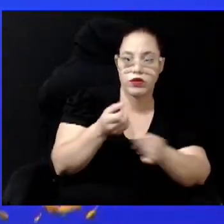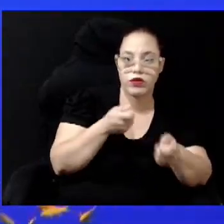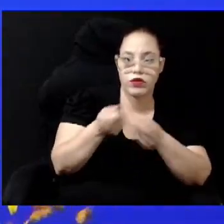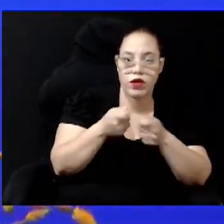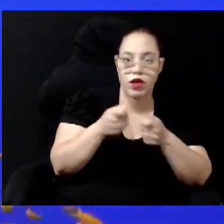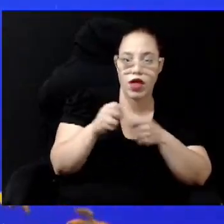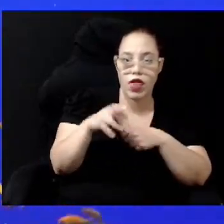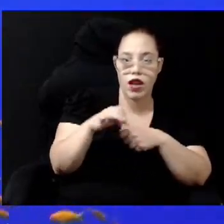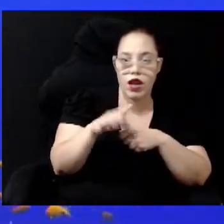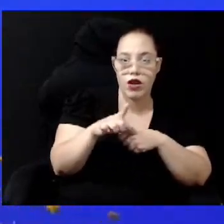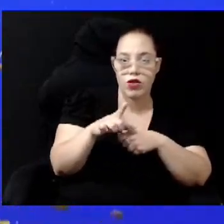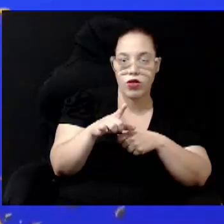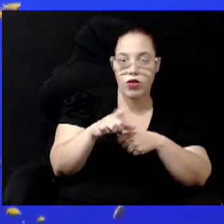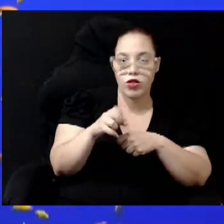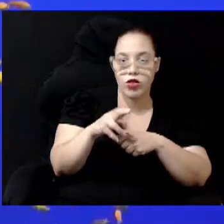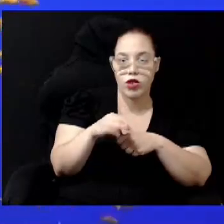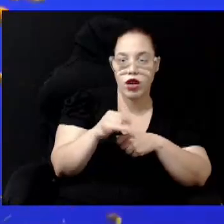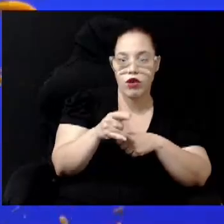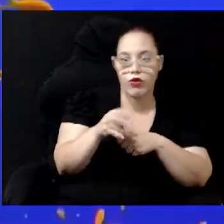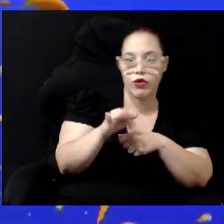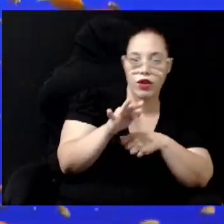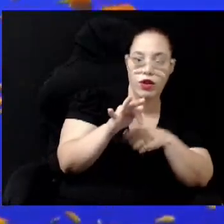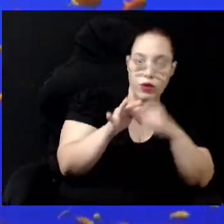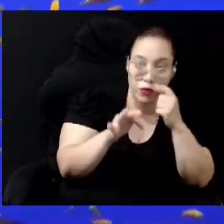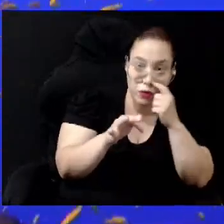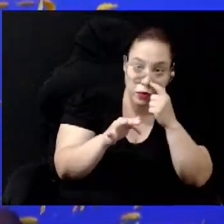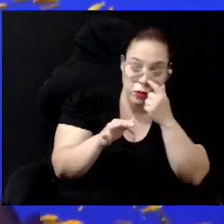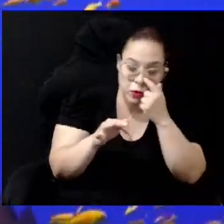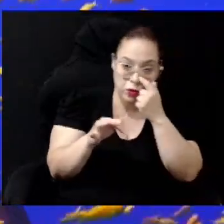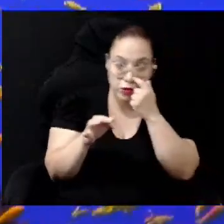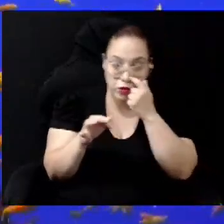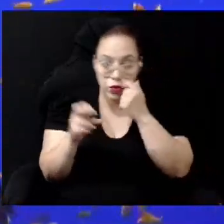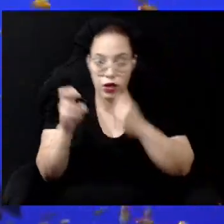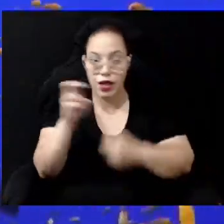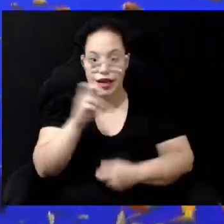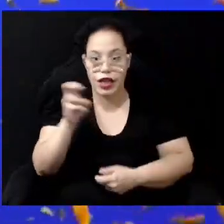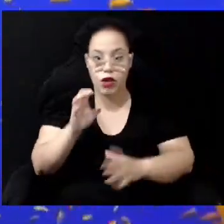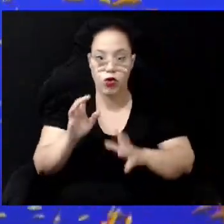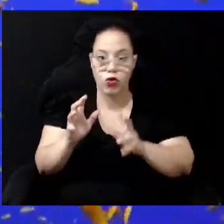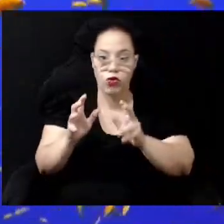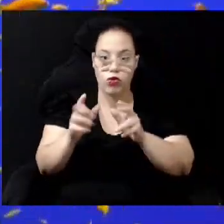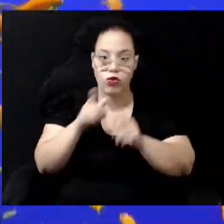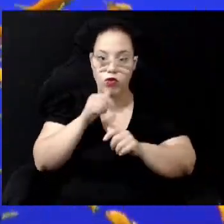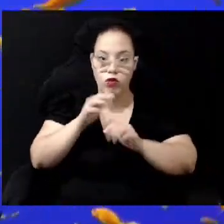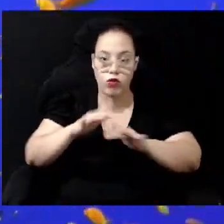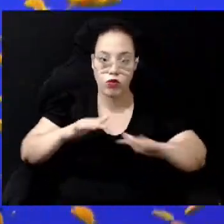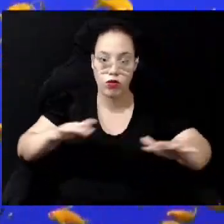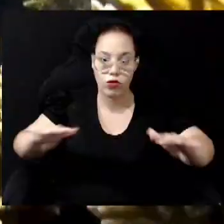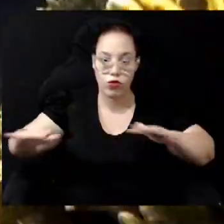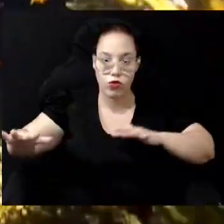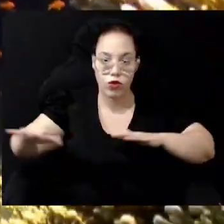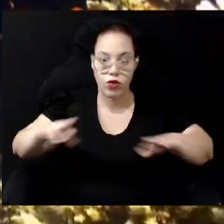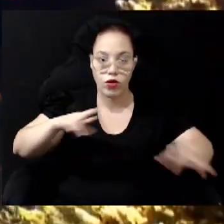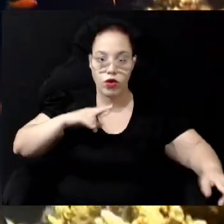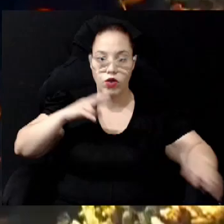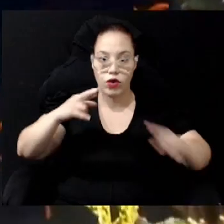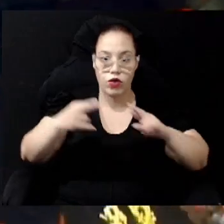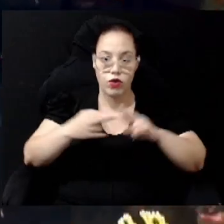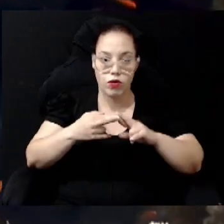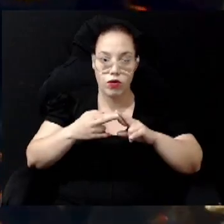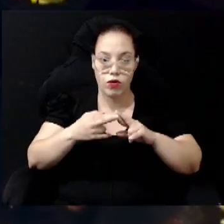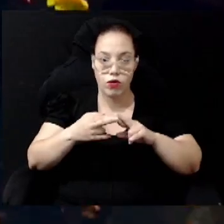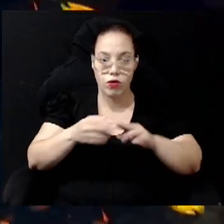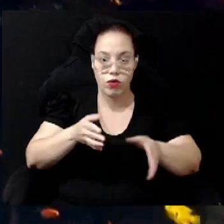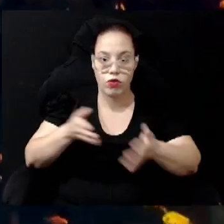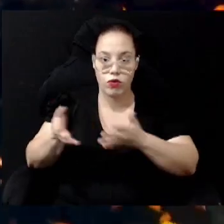Geographic anunciou que a Terra passaria a contar com 5 oceanos, após o reconhecimento do corpo de água que circunda a